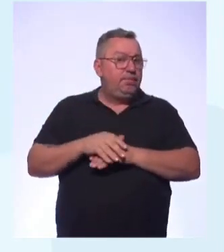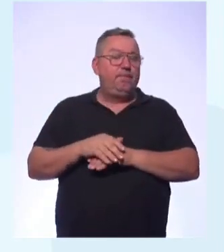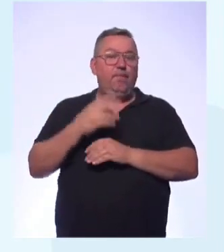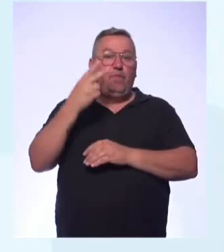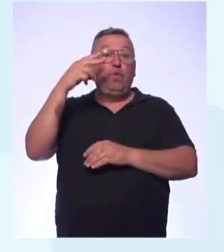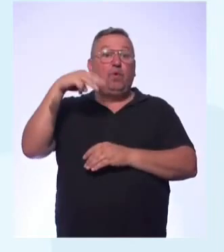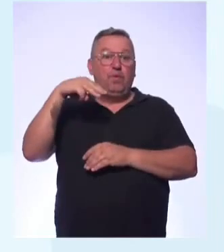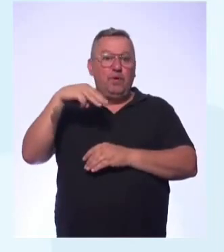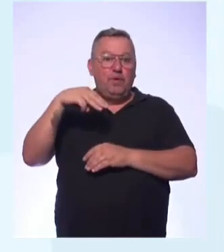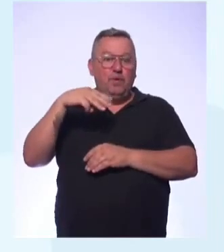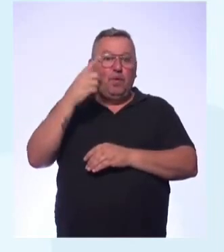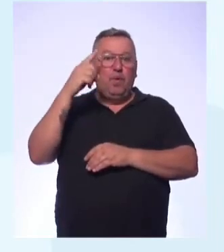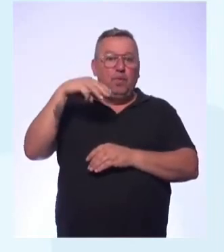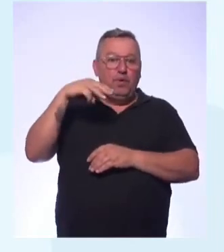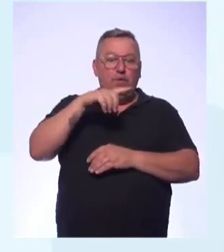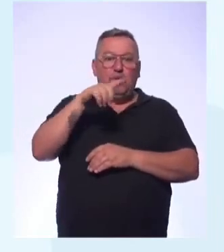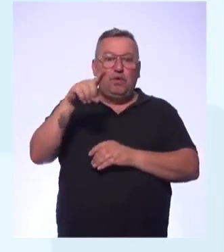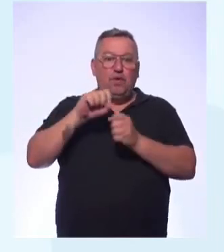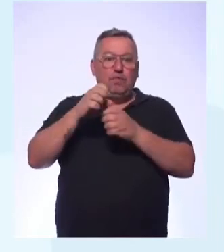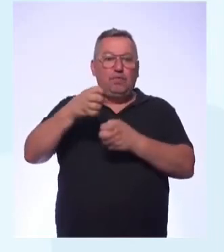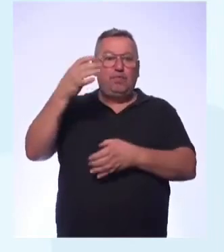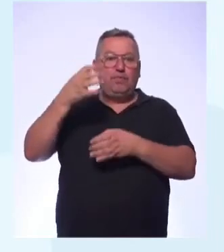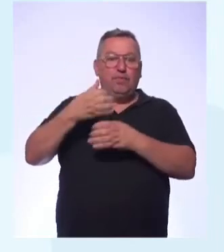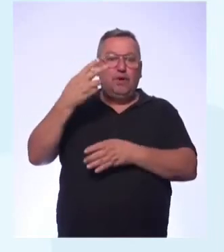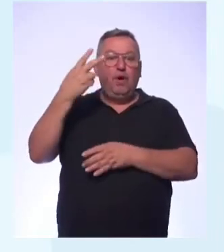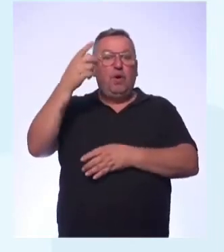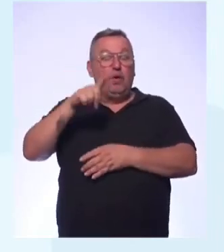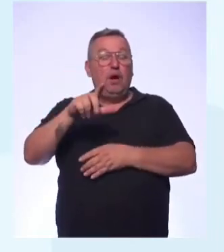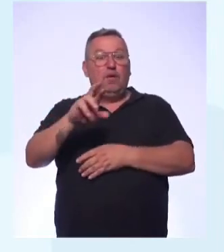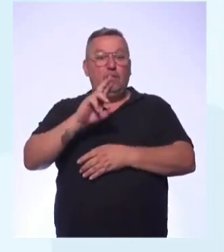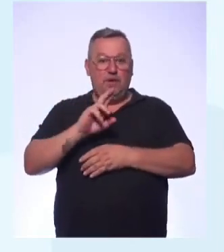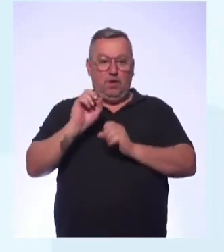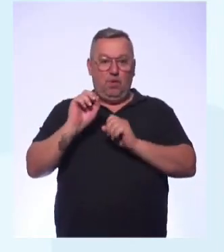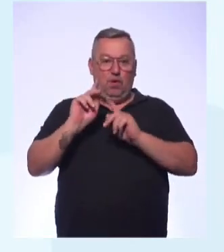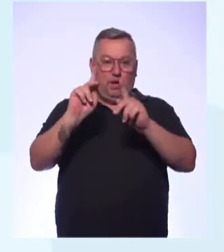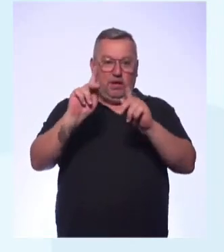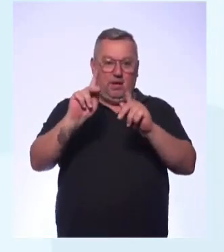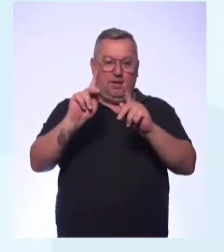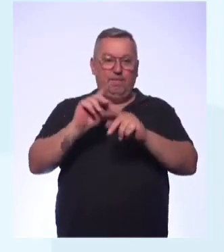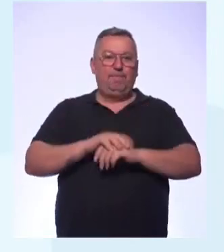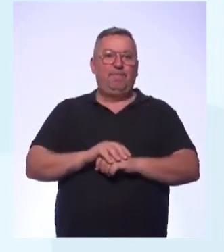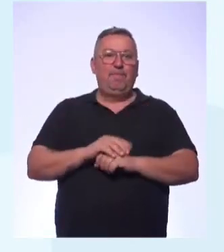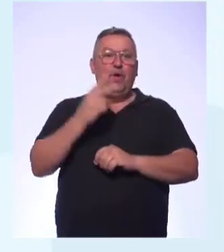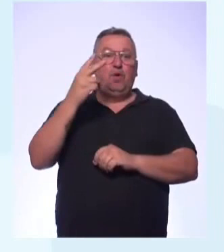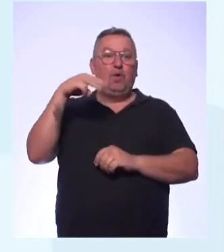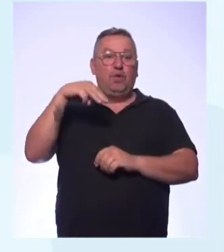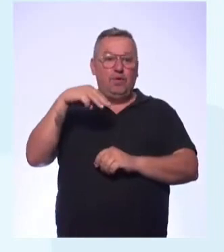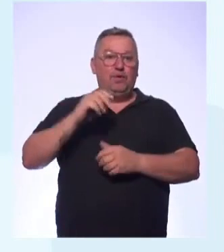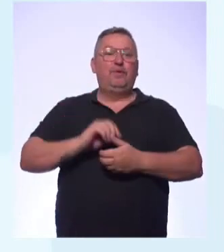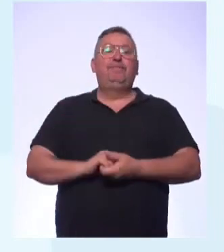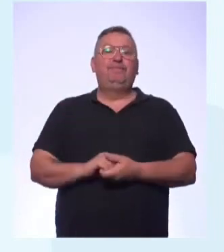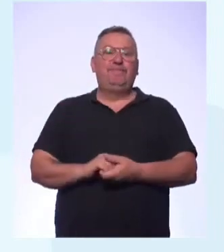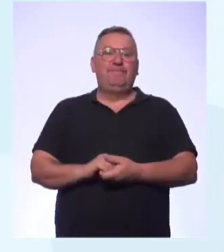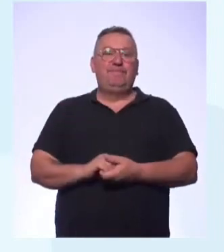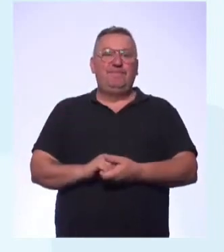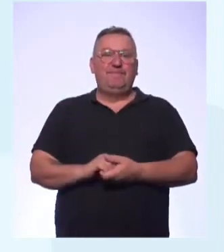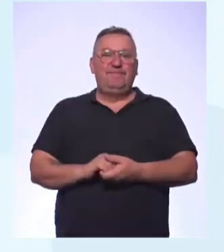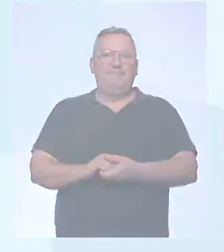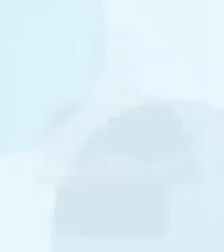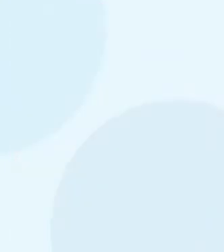2 minutinhos, que um minutinho é só para subir os bons dias e o outro para vocês conseguirem responder, certo? Já voltamos.